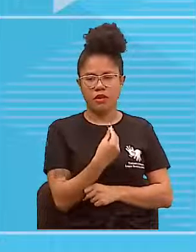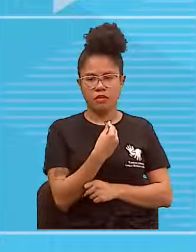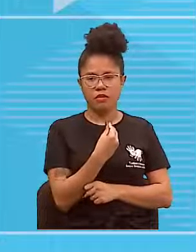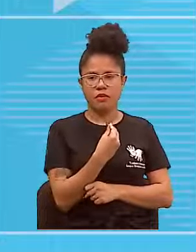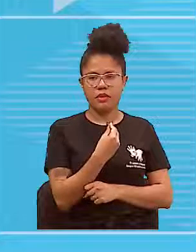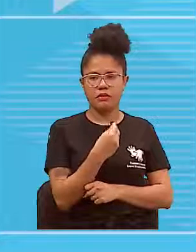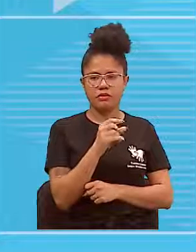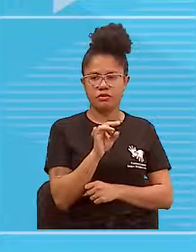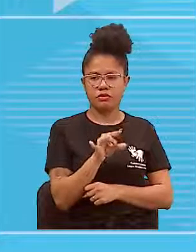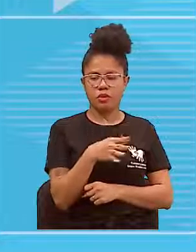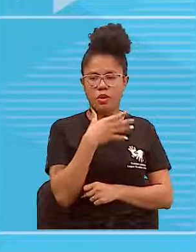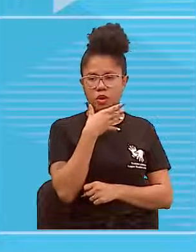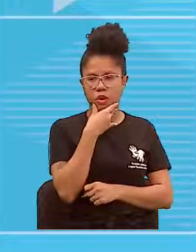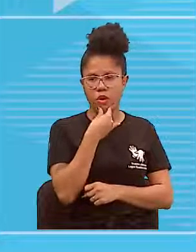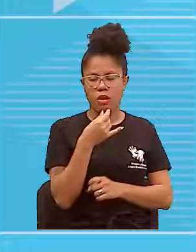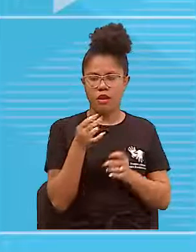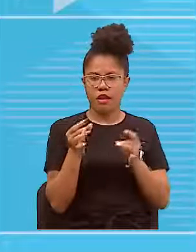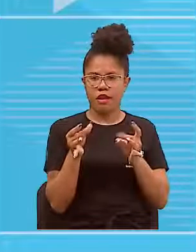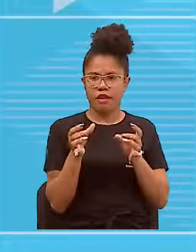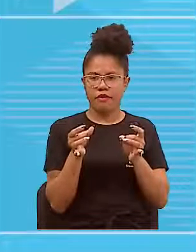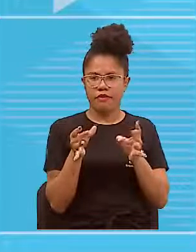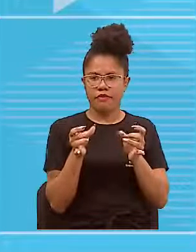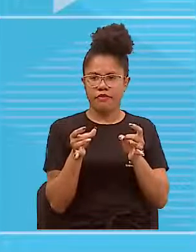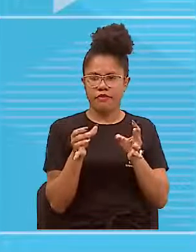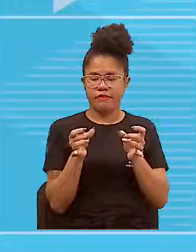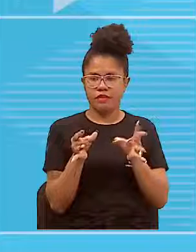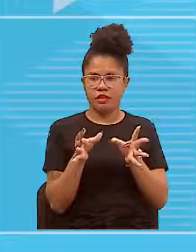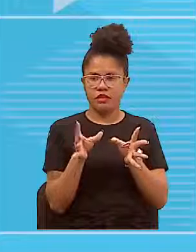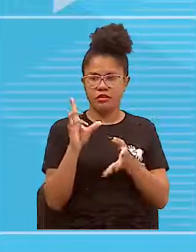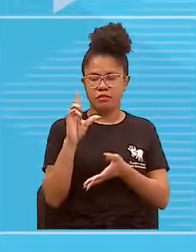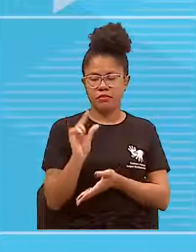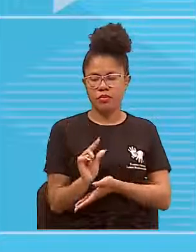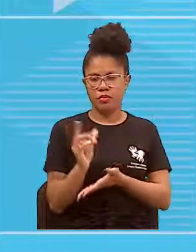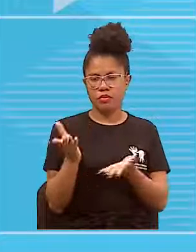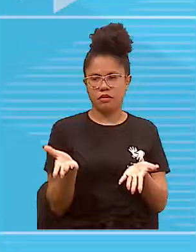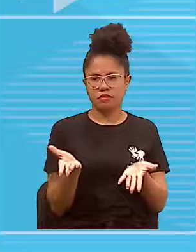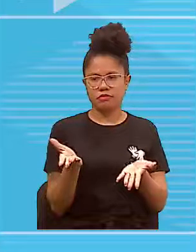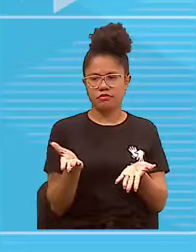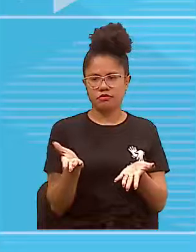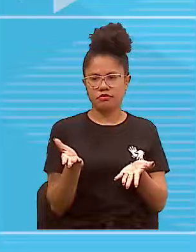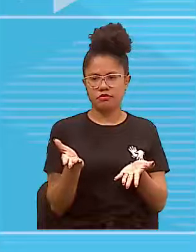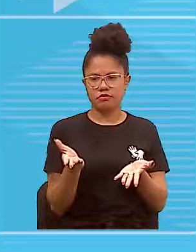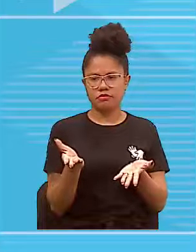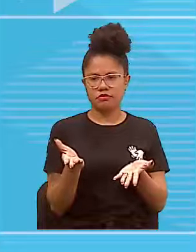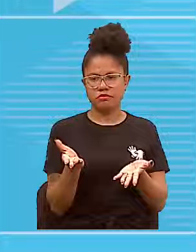baixa. Agora, se eu colocar produto para as mulheres, vai ser muito mais alto.